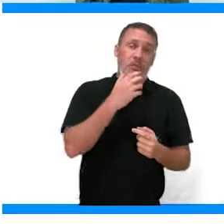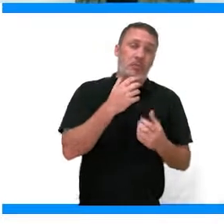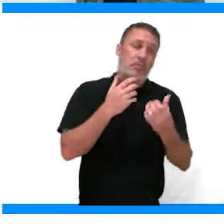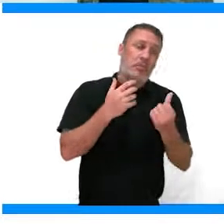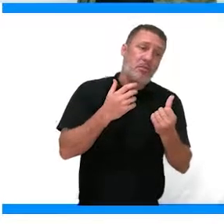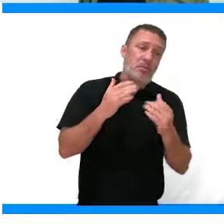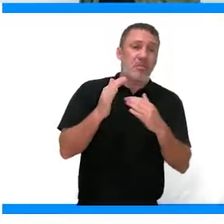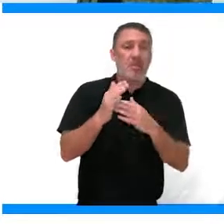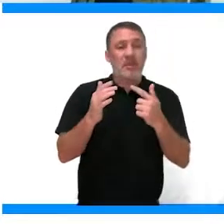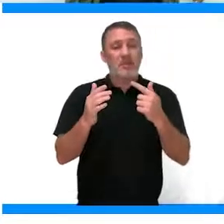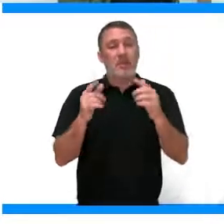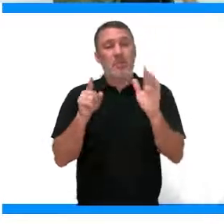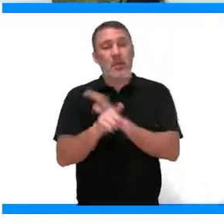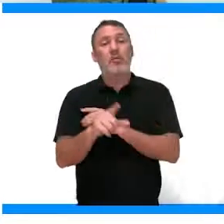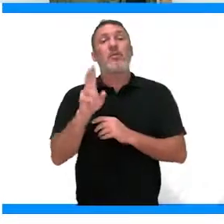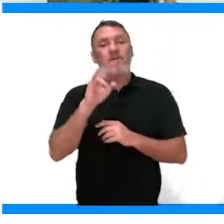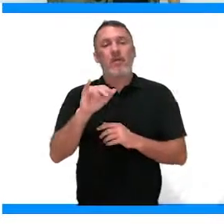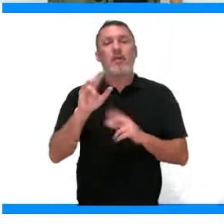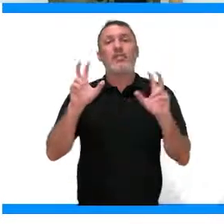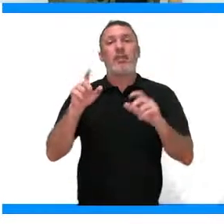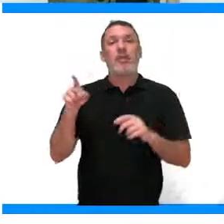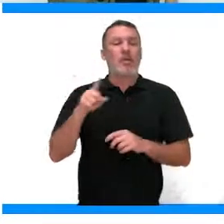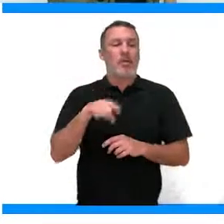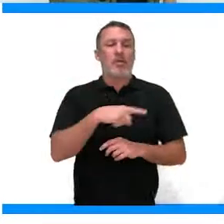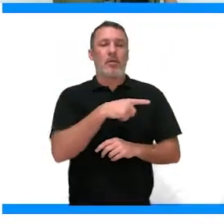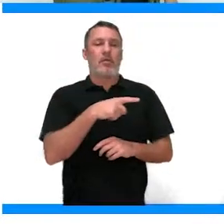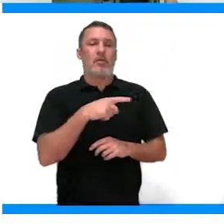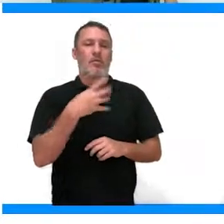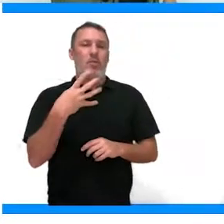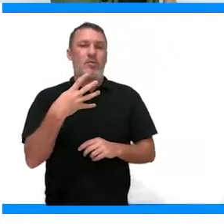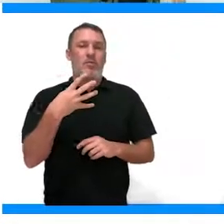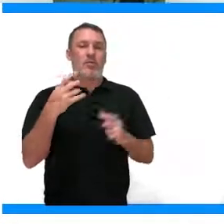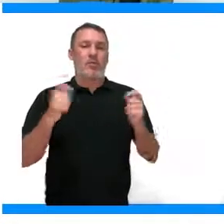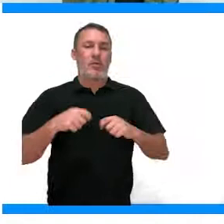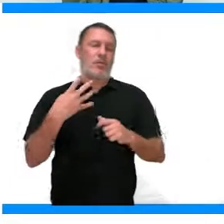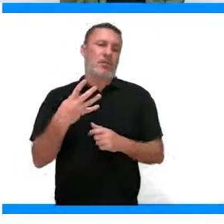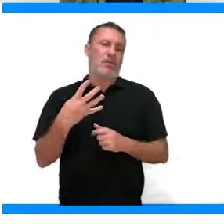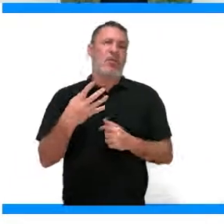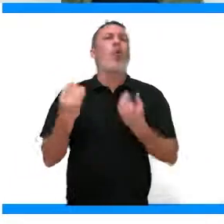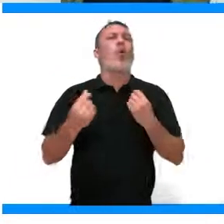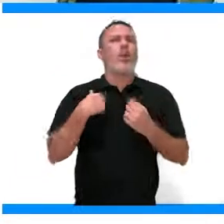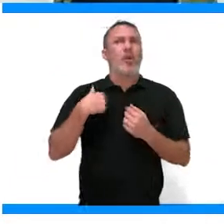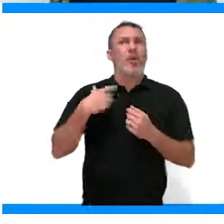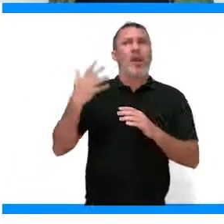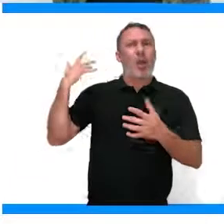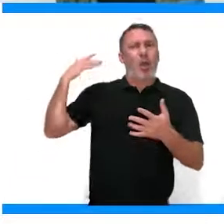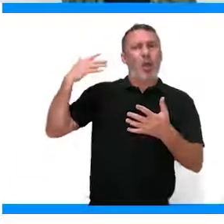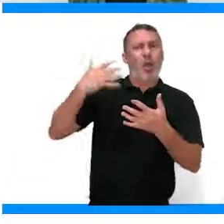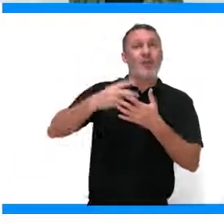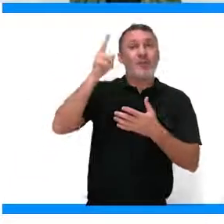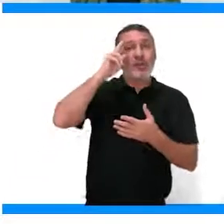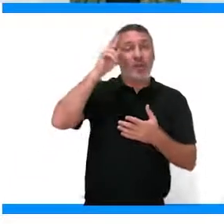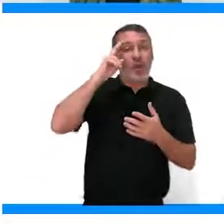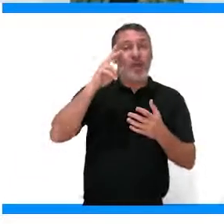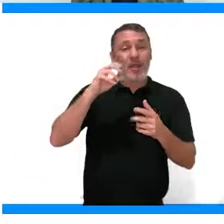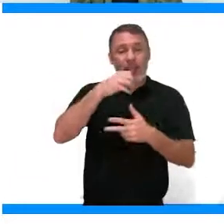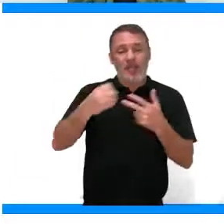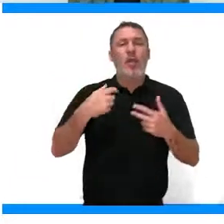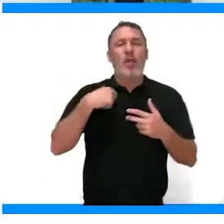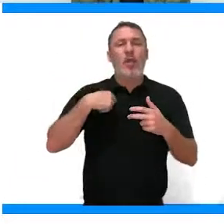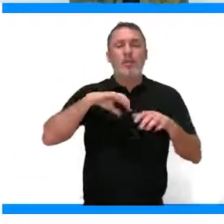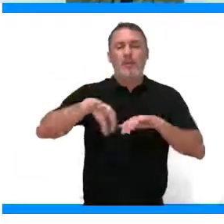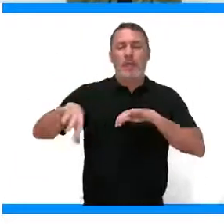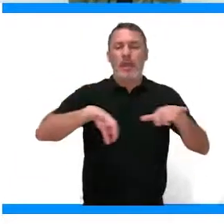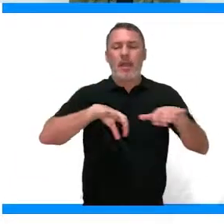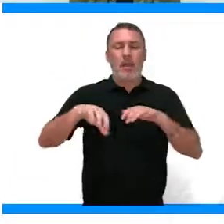questões na competência 4, proporcionalidade. E o que que eu fiz? Peguei todas as questões da história do Enem e separei